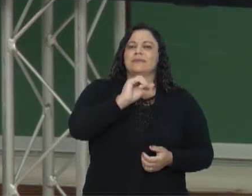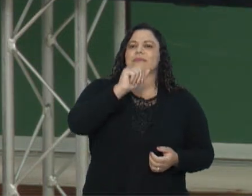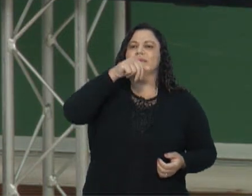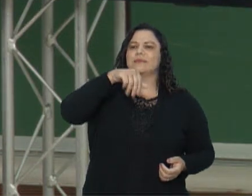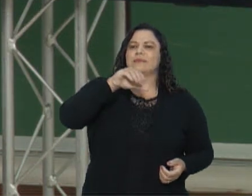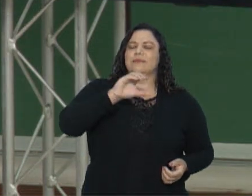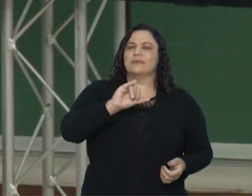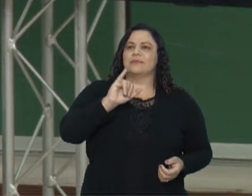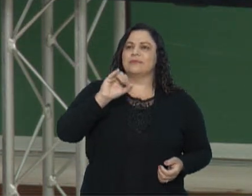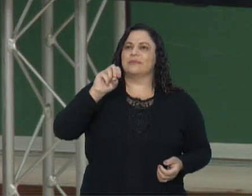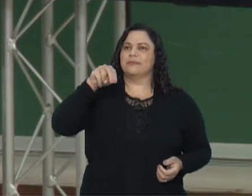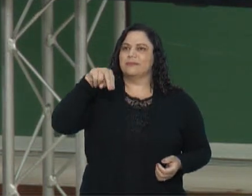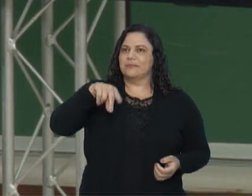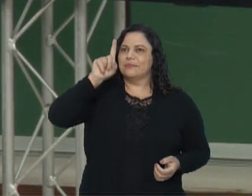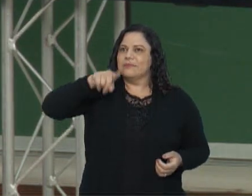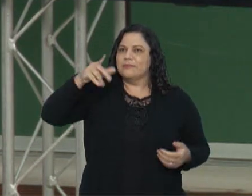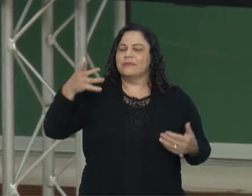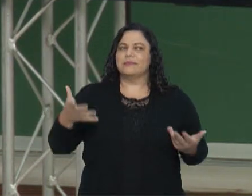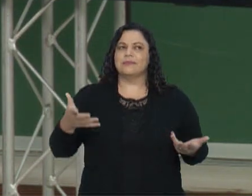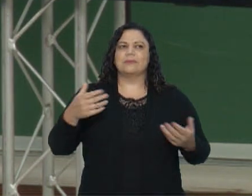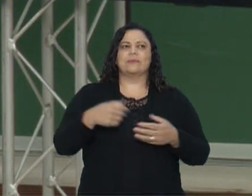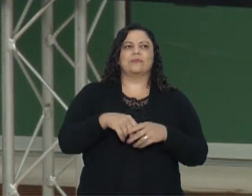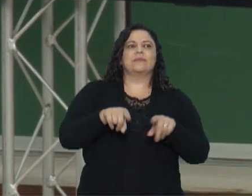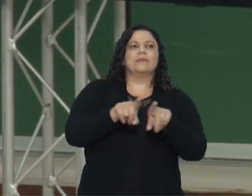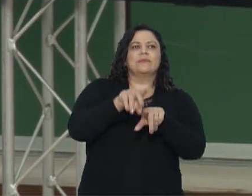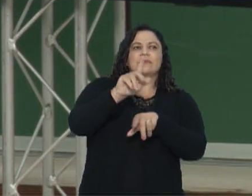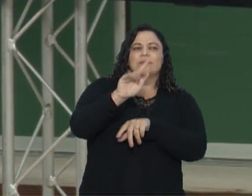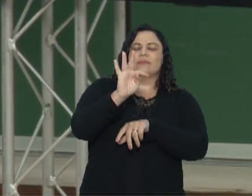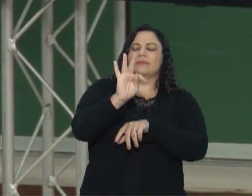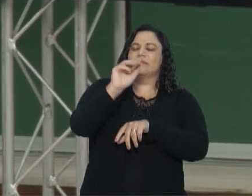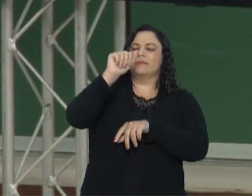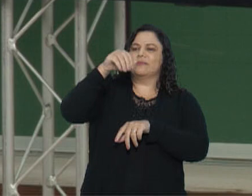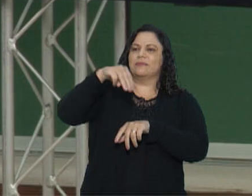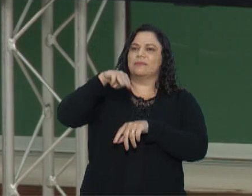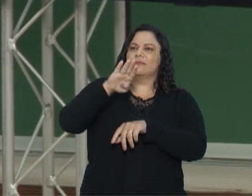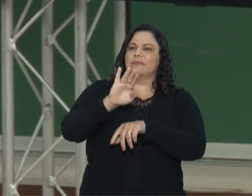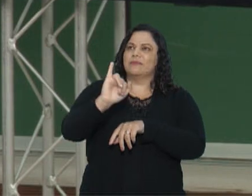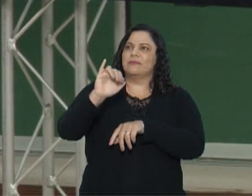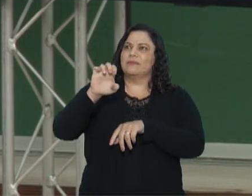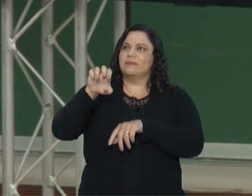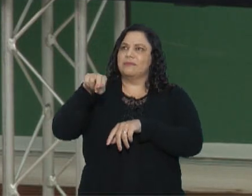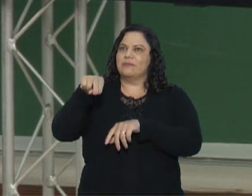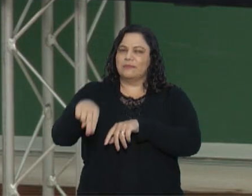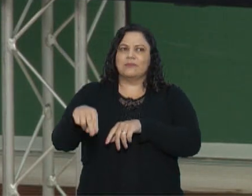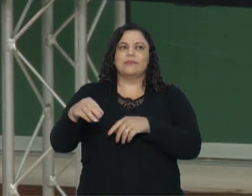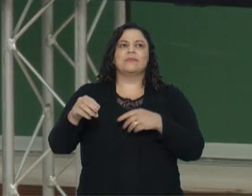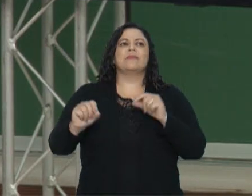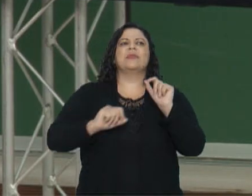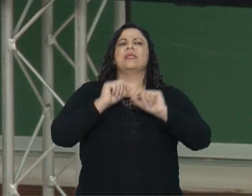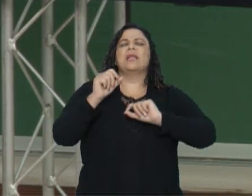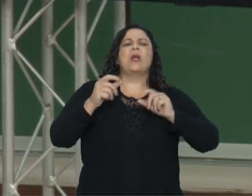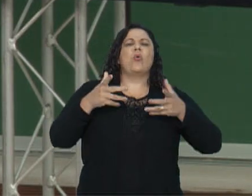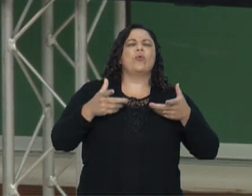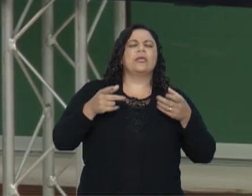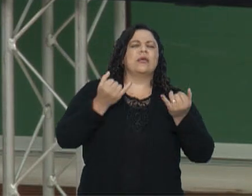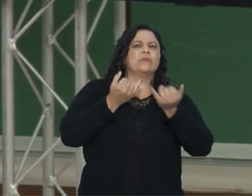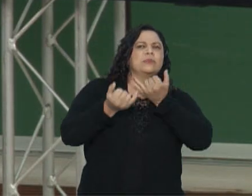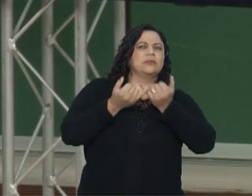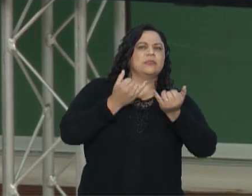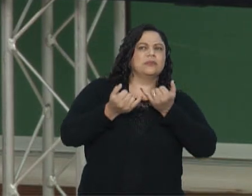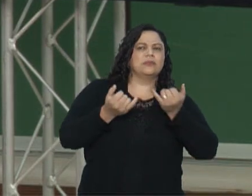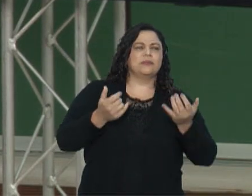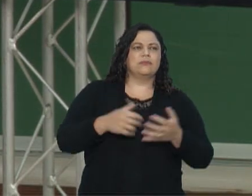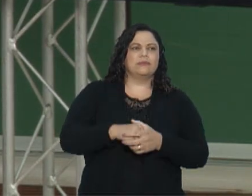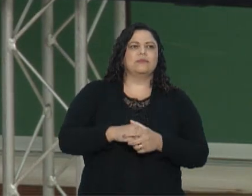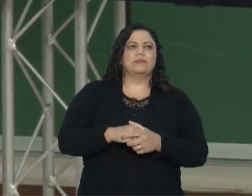canción, también e están justamente estavam agrupadas no grupo 1, porque elas têm em comum o quê? Todas são